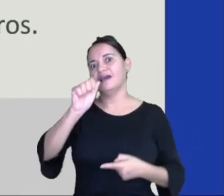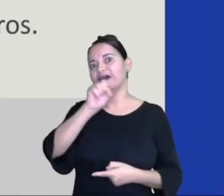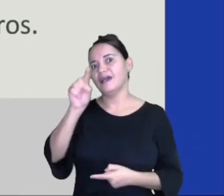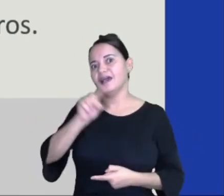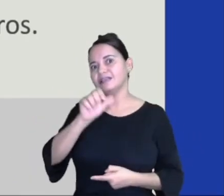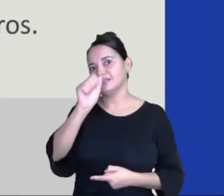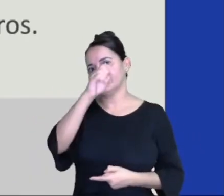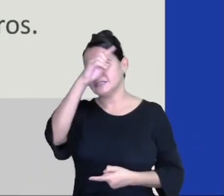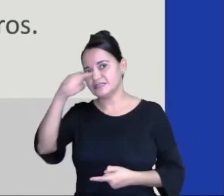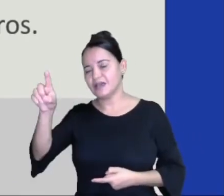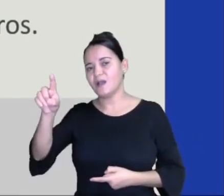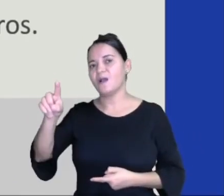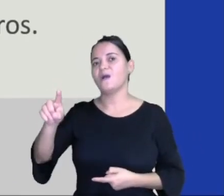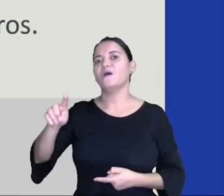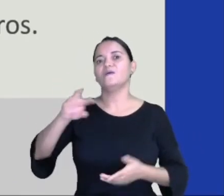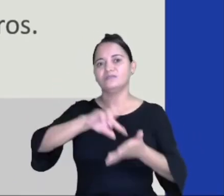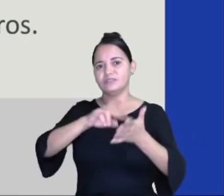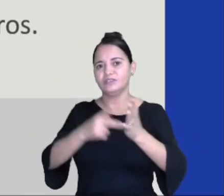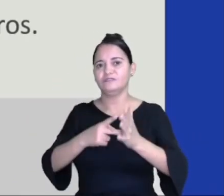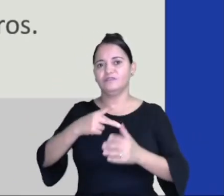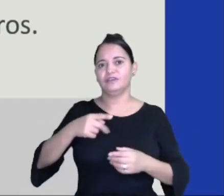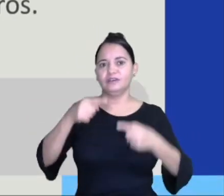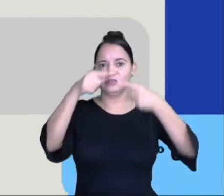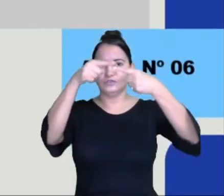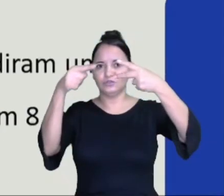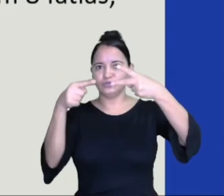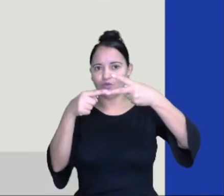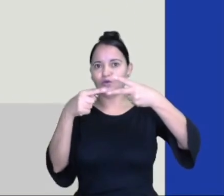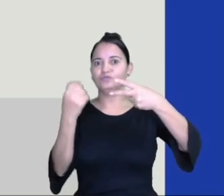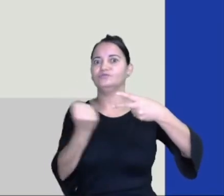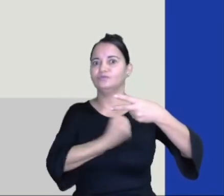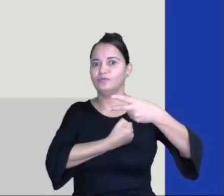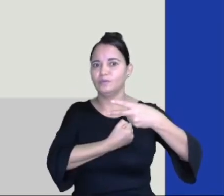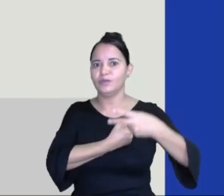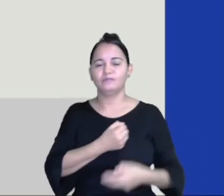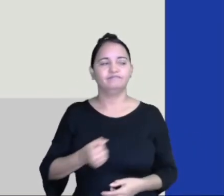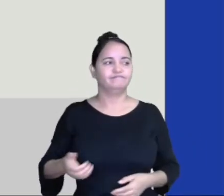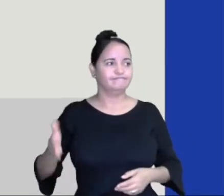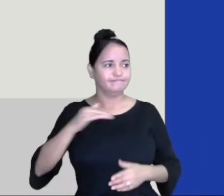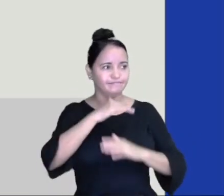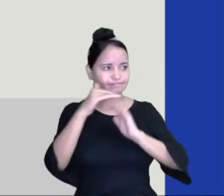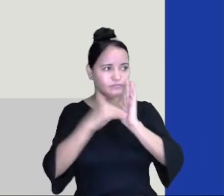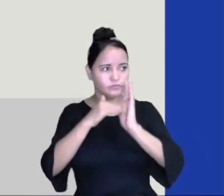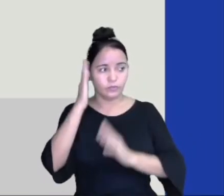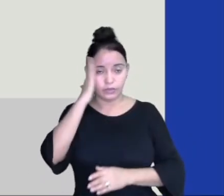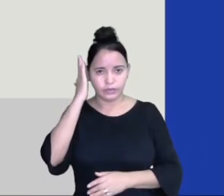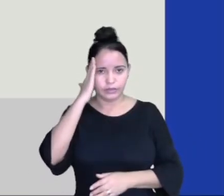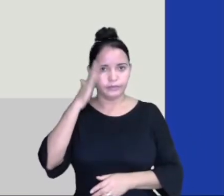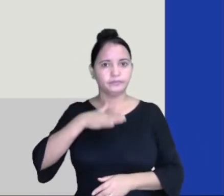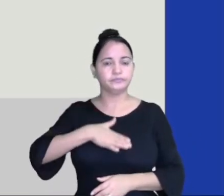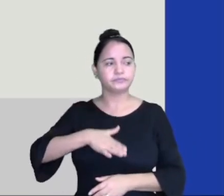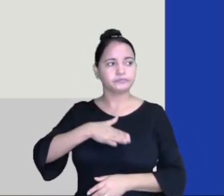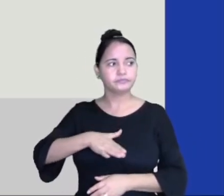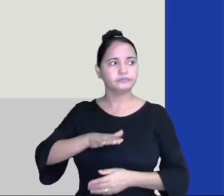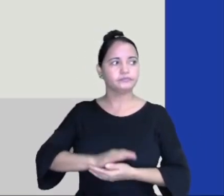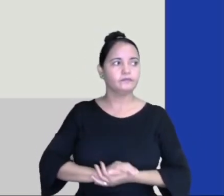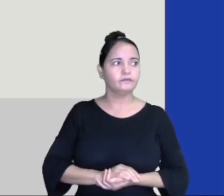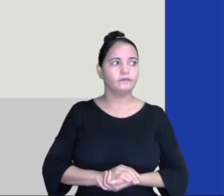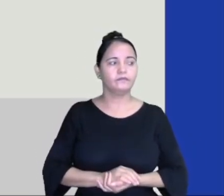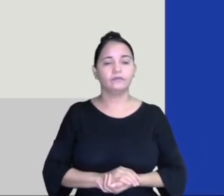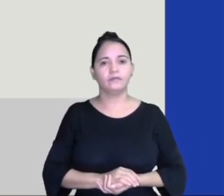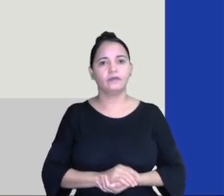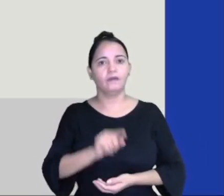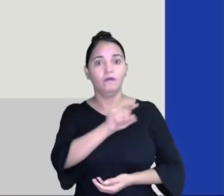ela é o quociente entre dois números. Beleza? Todo mundo entendeu? Agora tá tranquilinho. Então, para